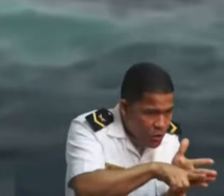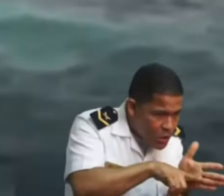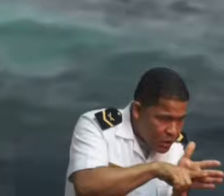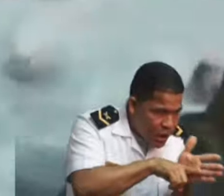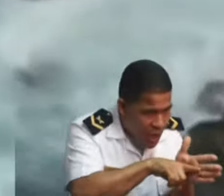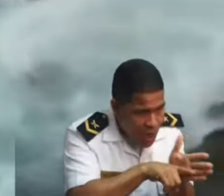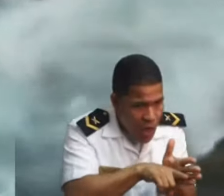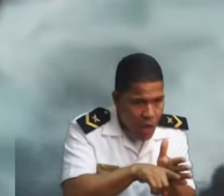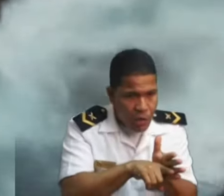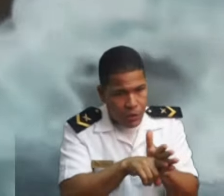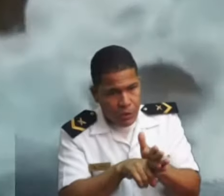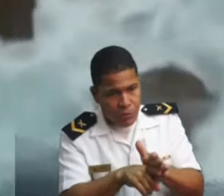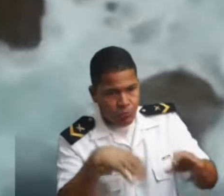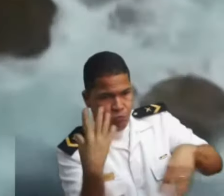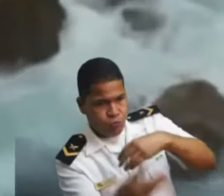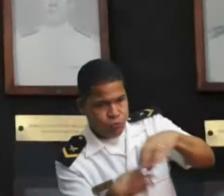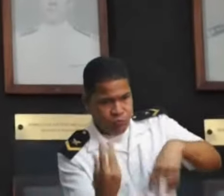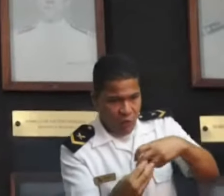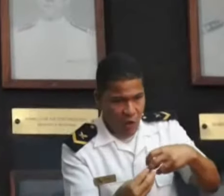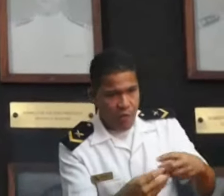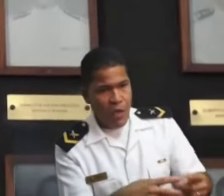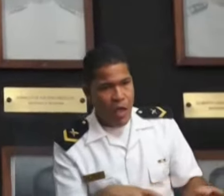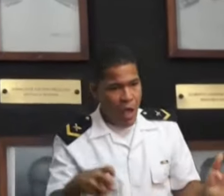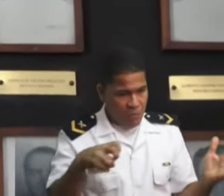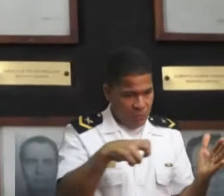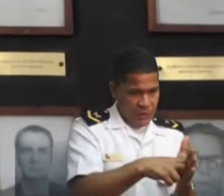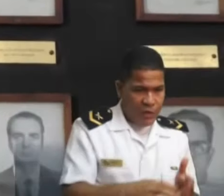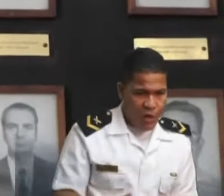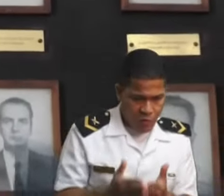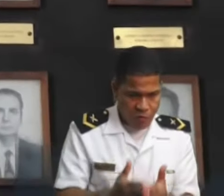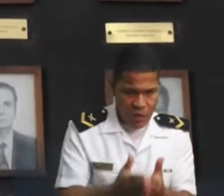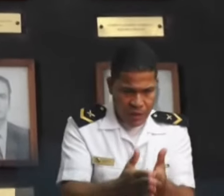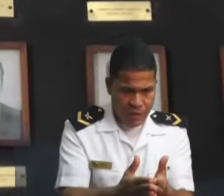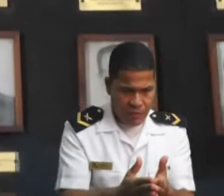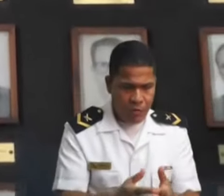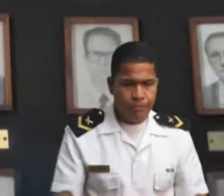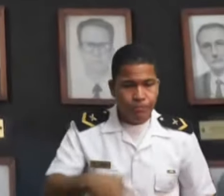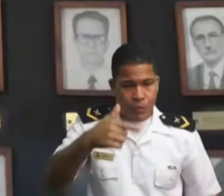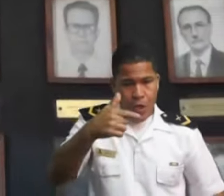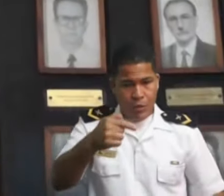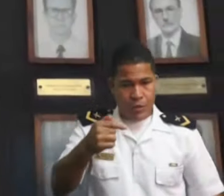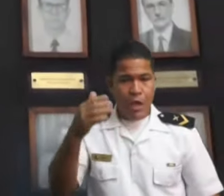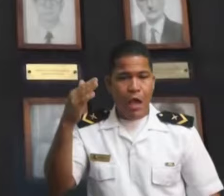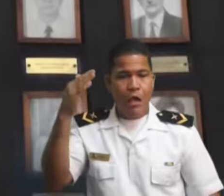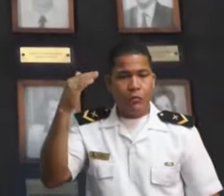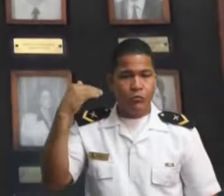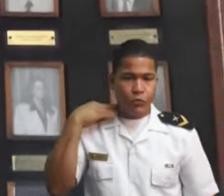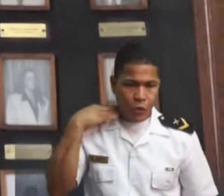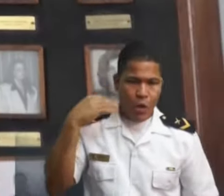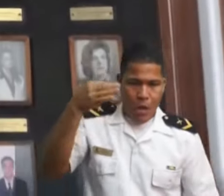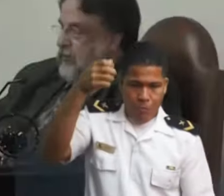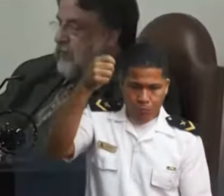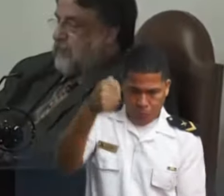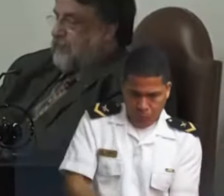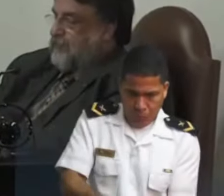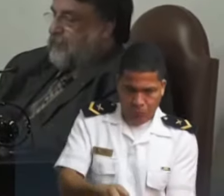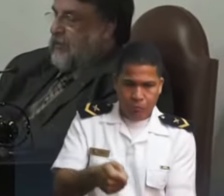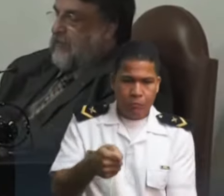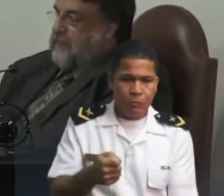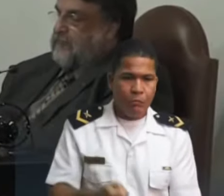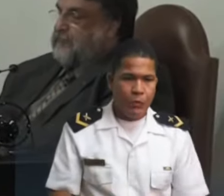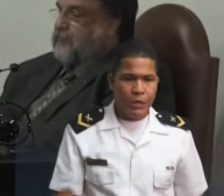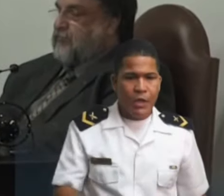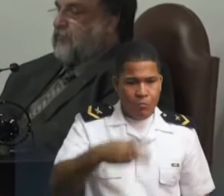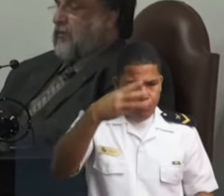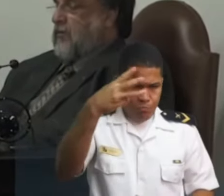os acidentes e fatos da navegação. São 7 juízes nomeados por decreto do Presidente da República, sendo